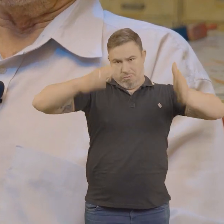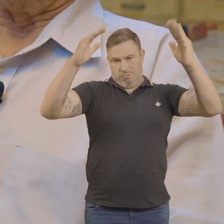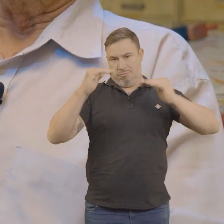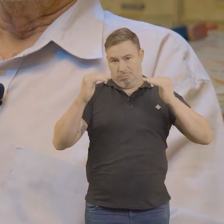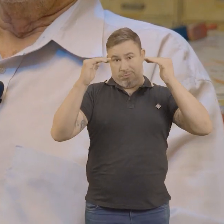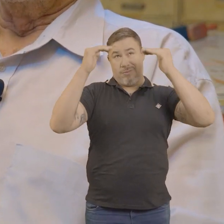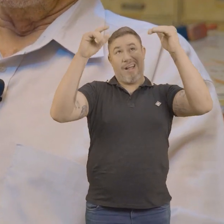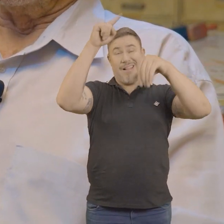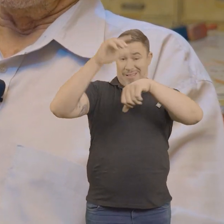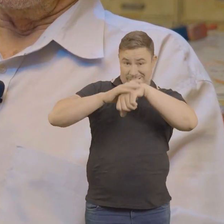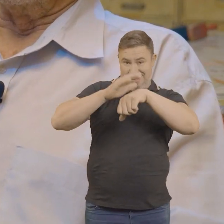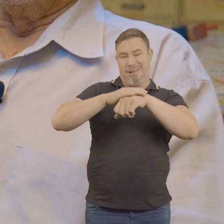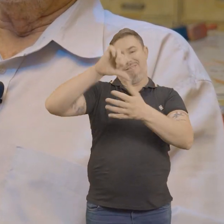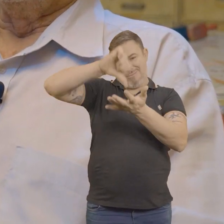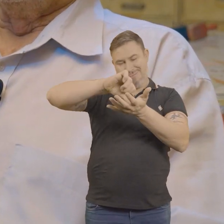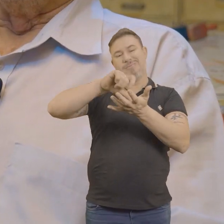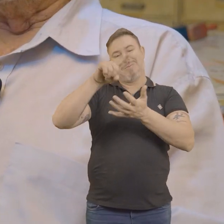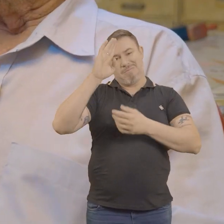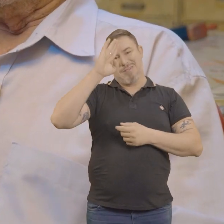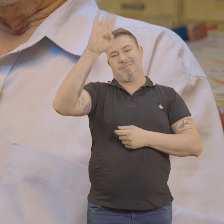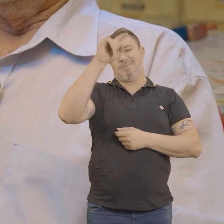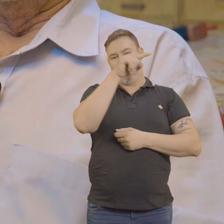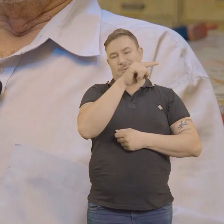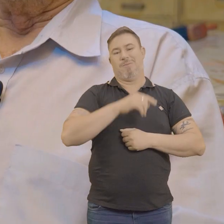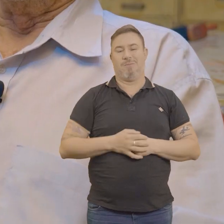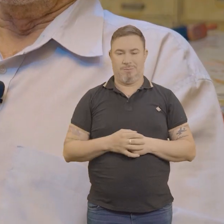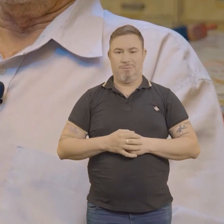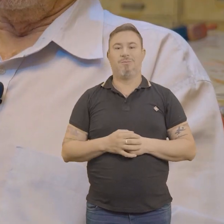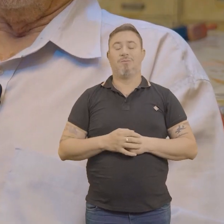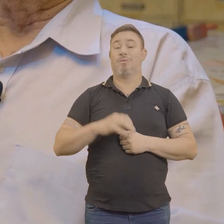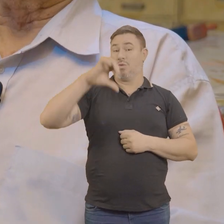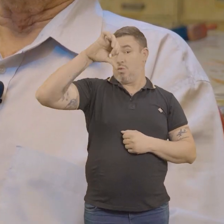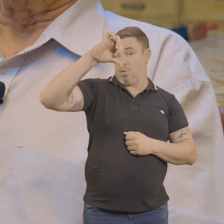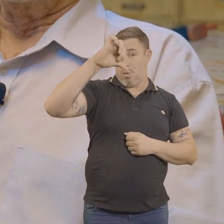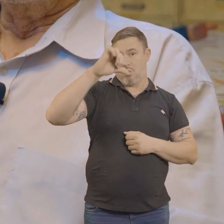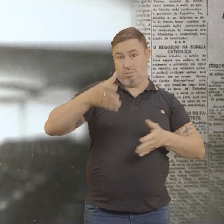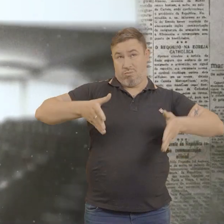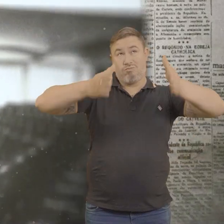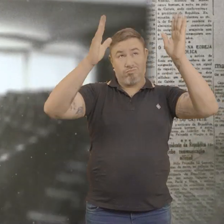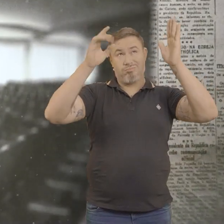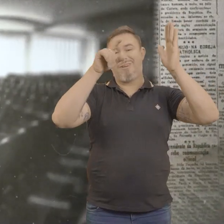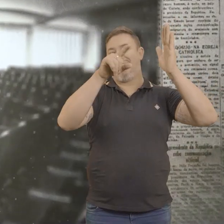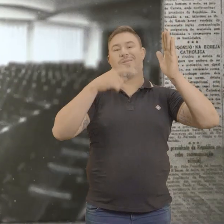nova sede da Ceará Rádio Clube, um andar, o 9º andar, com auditório.